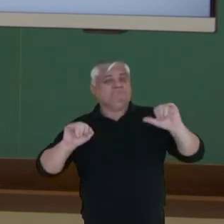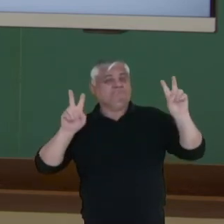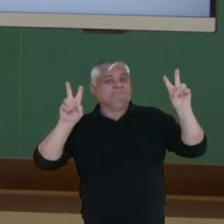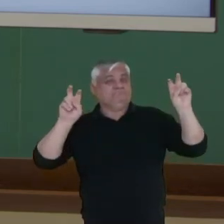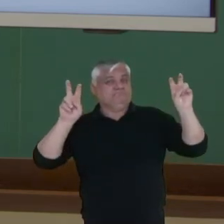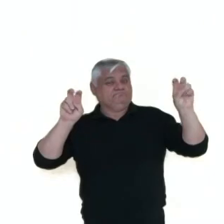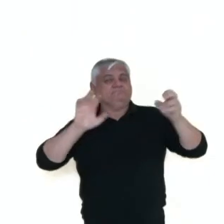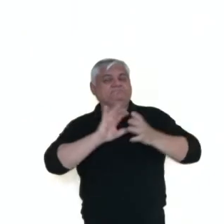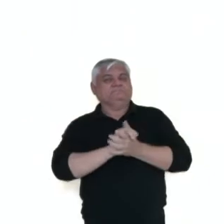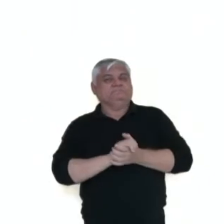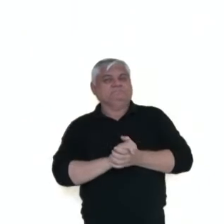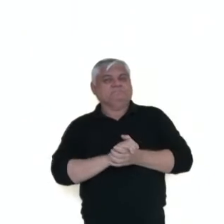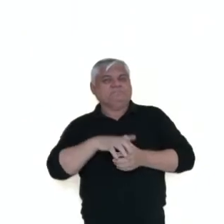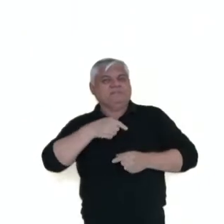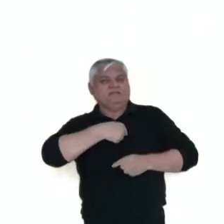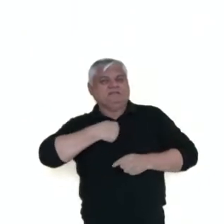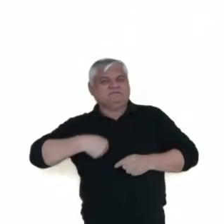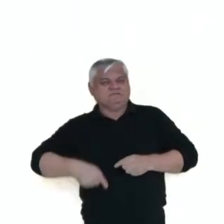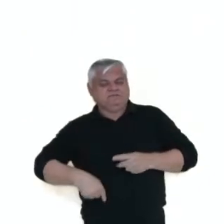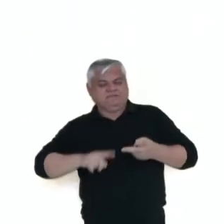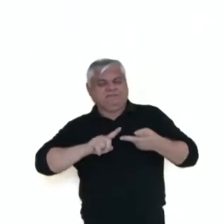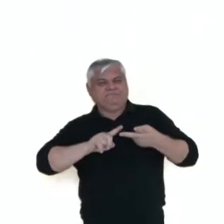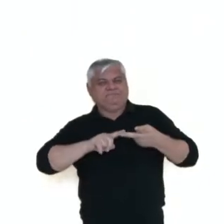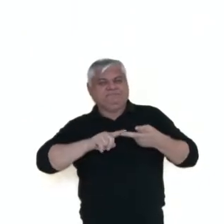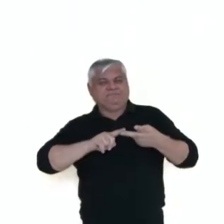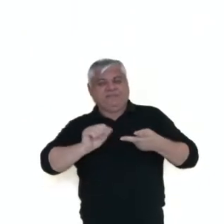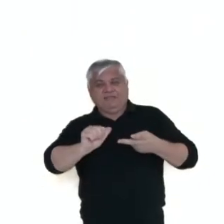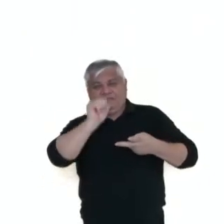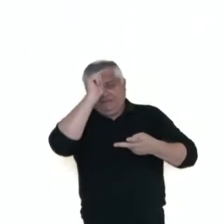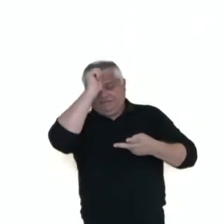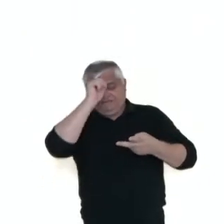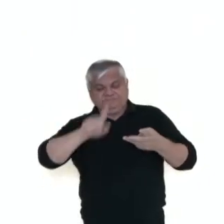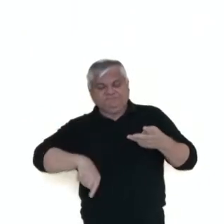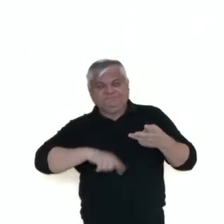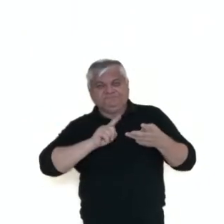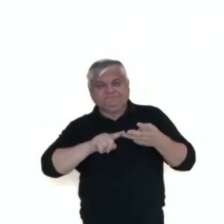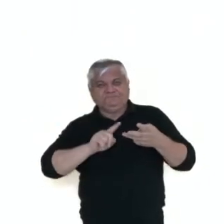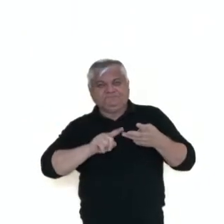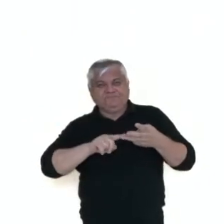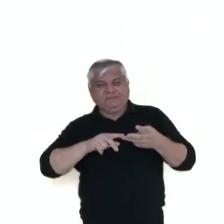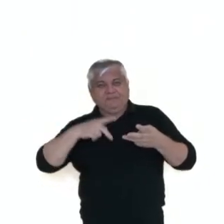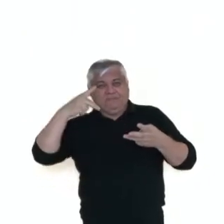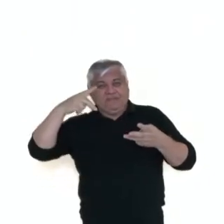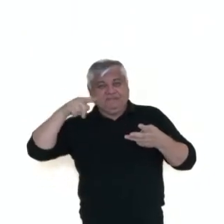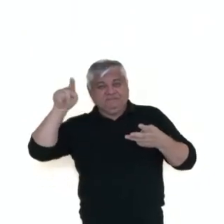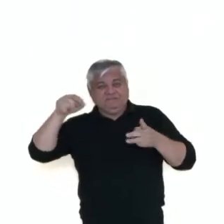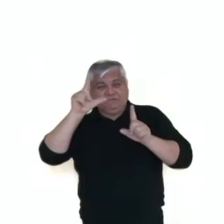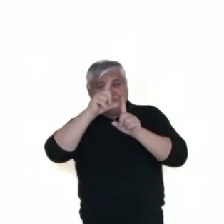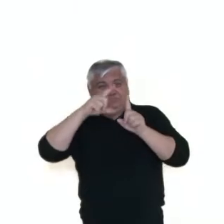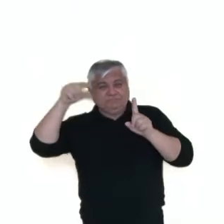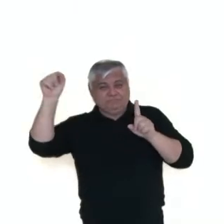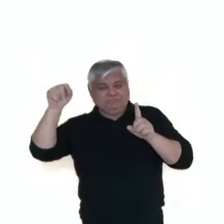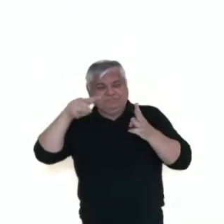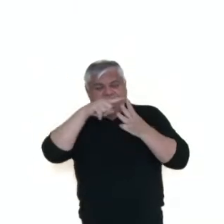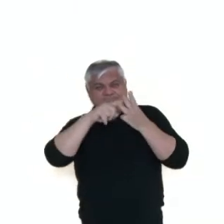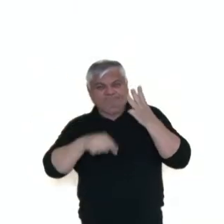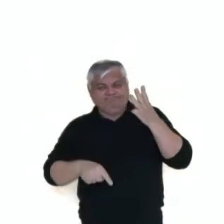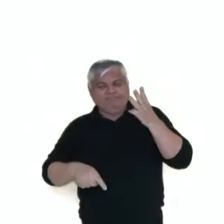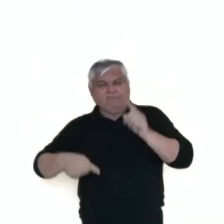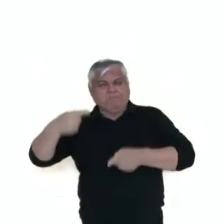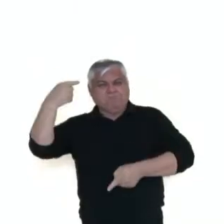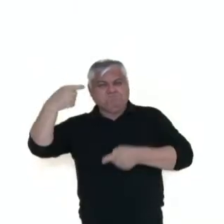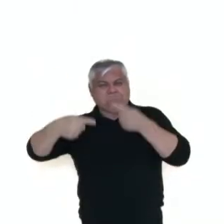Brasil. China, Índia e Paquistão estão em um impasse nuclear por causa da região